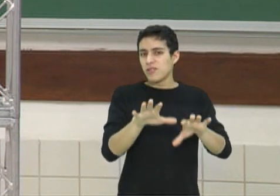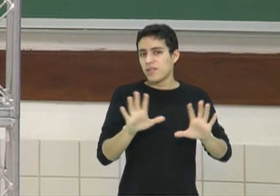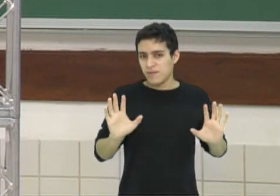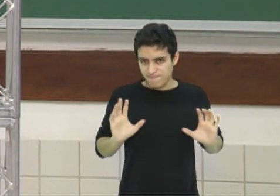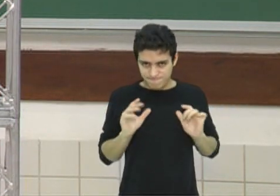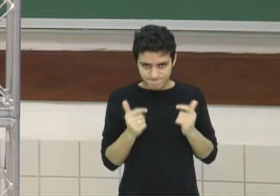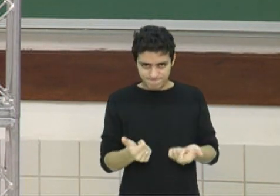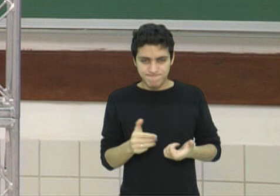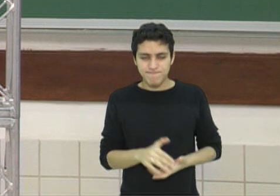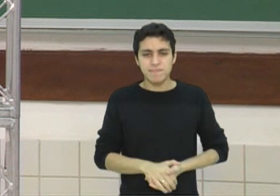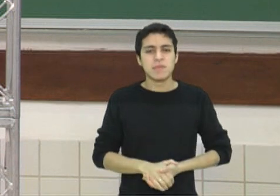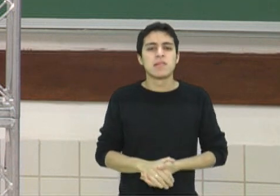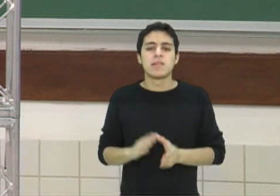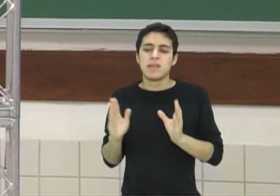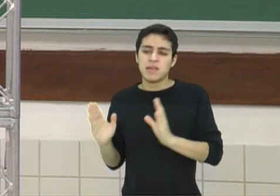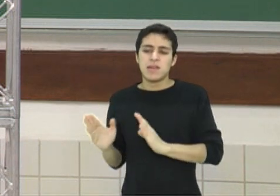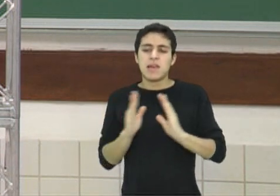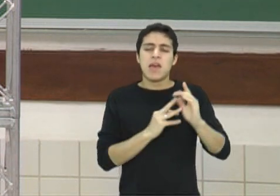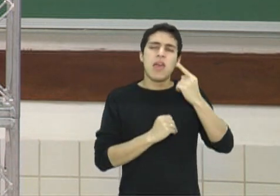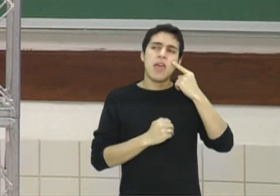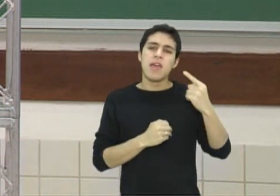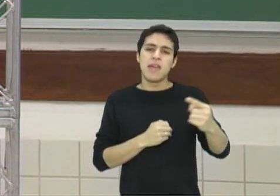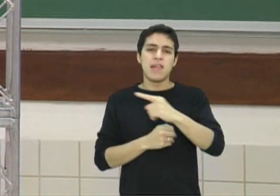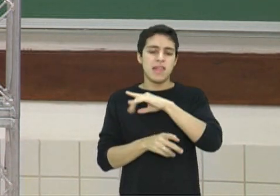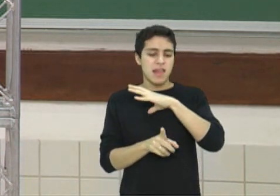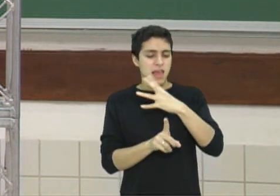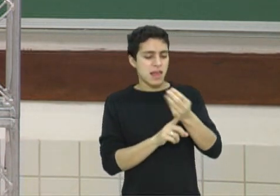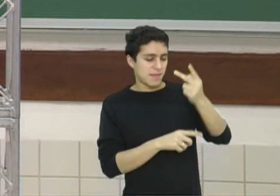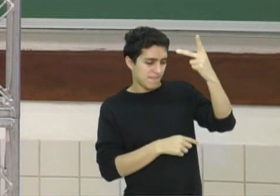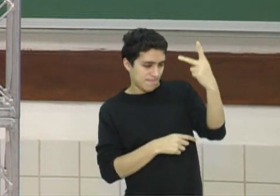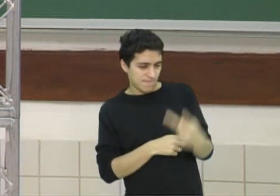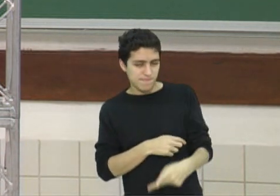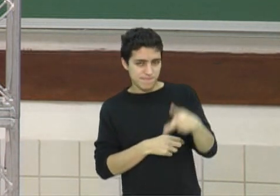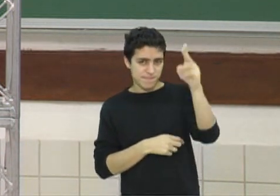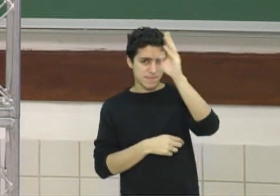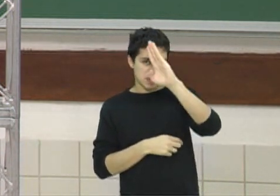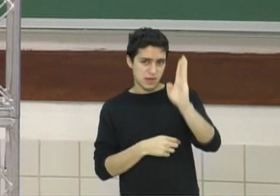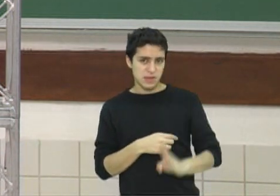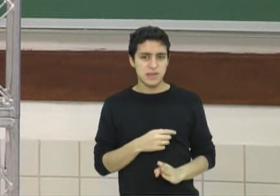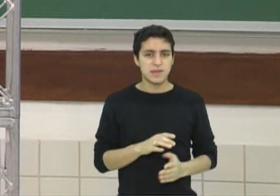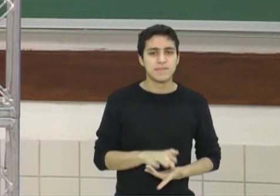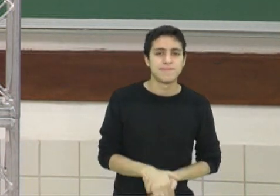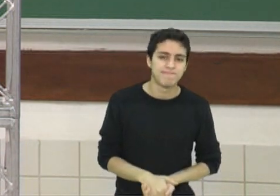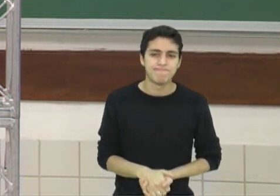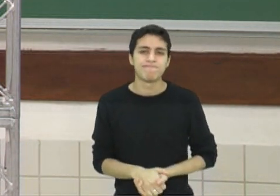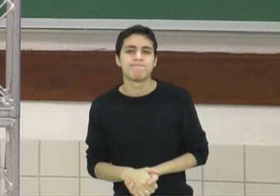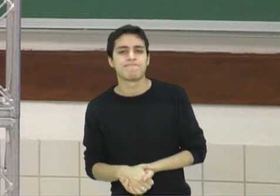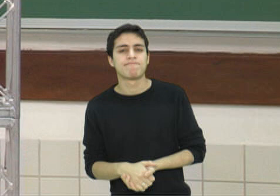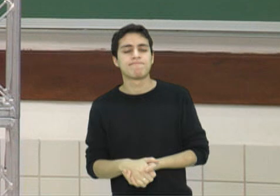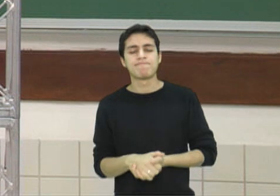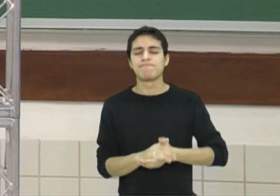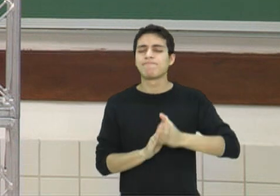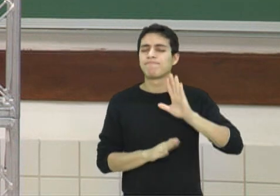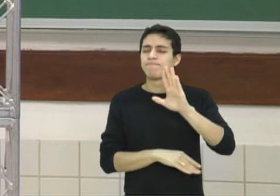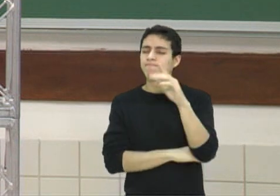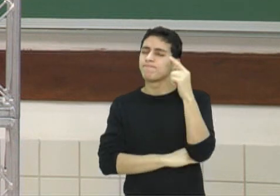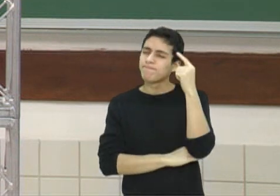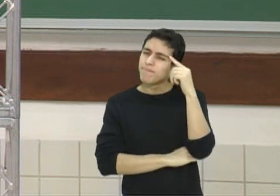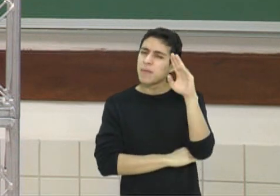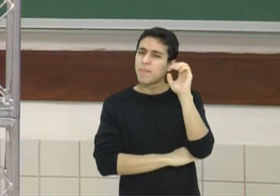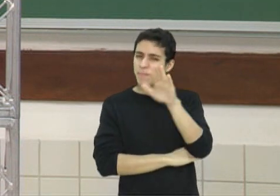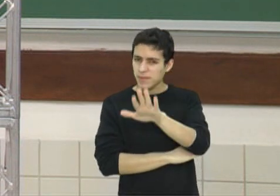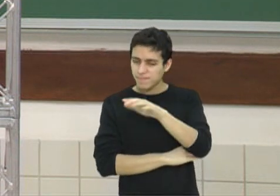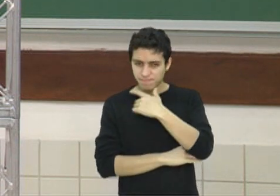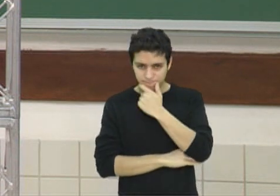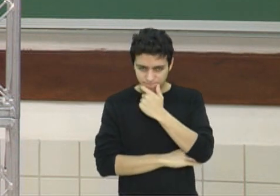ok? Voltemos à arte brasileira. Gente, pense bem, nós estamos lá em